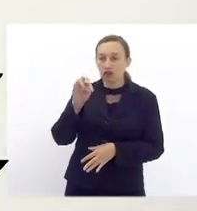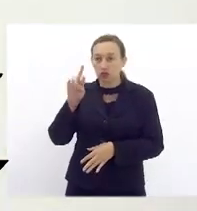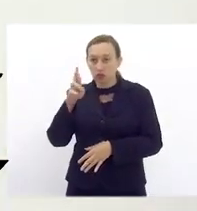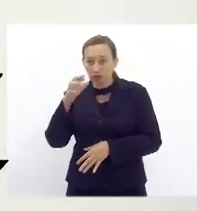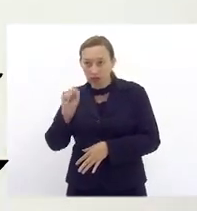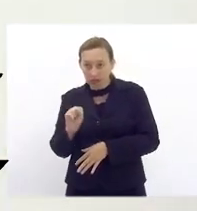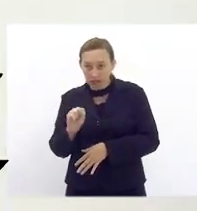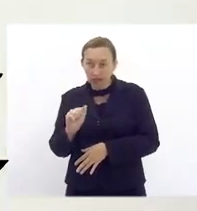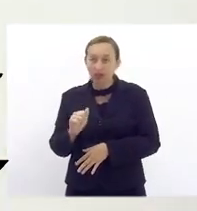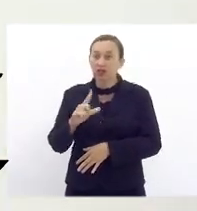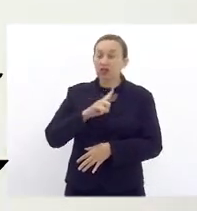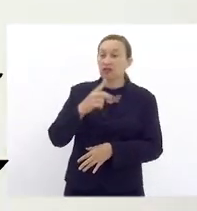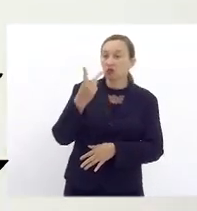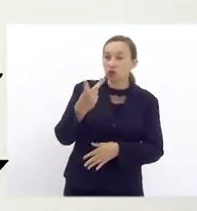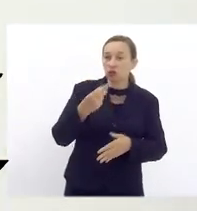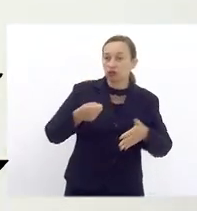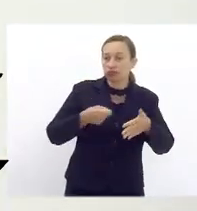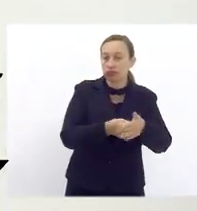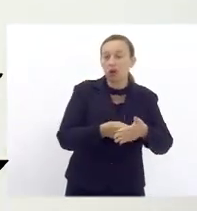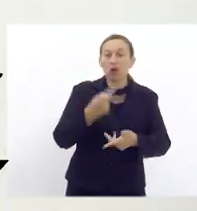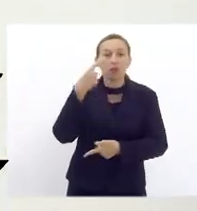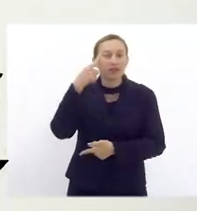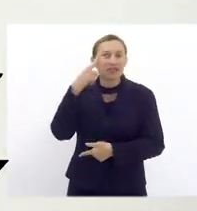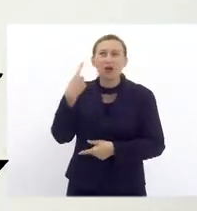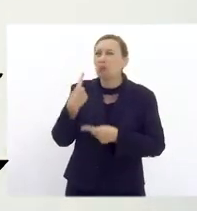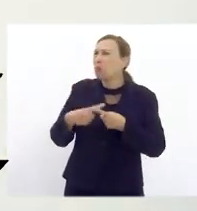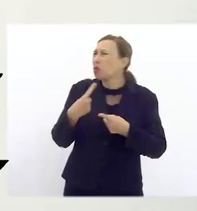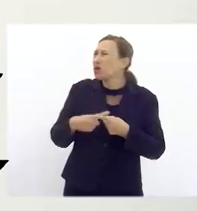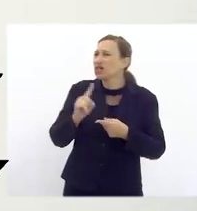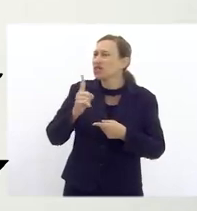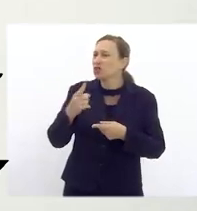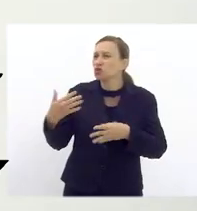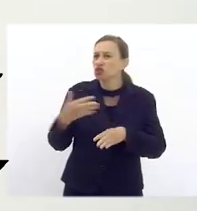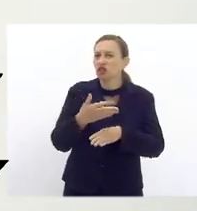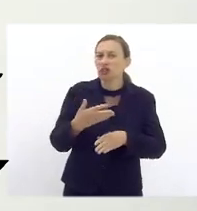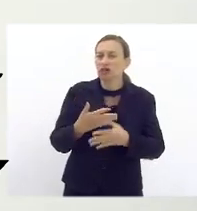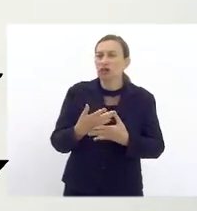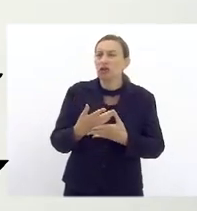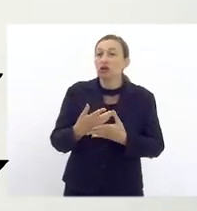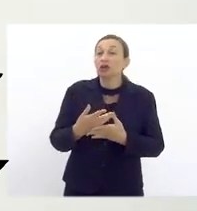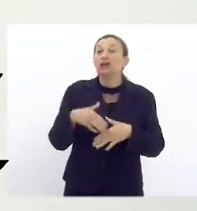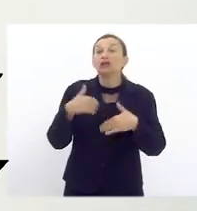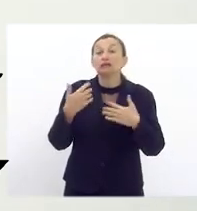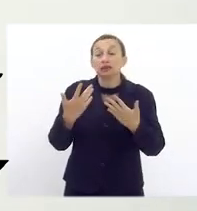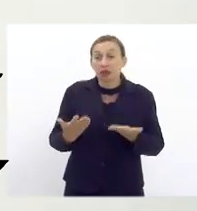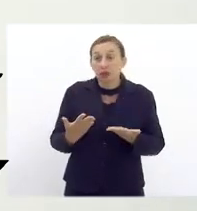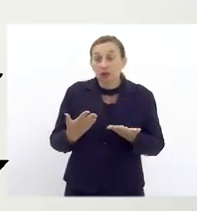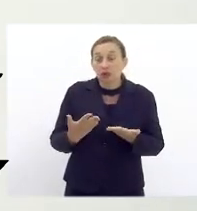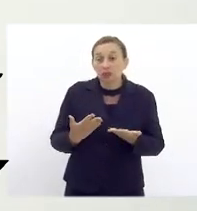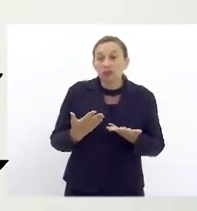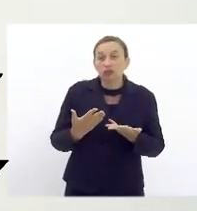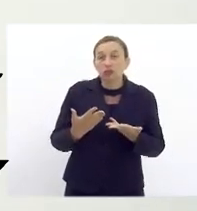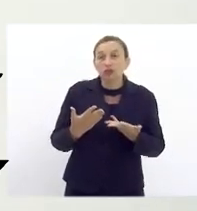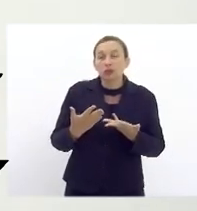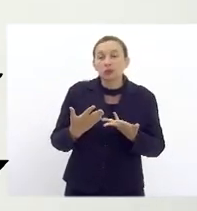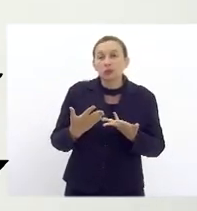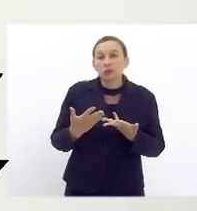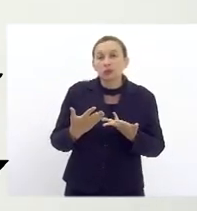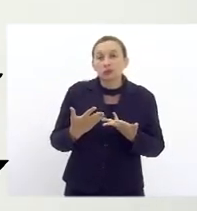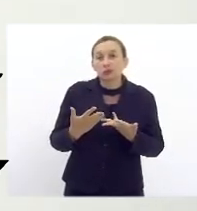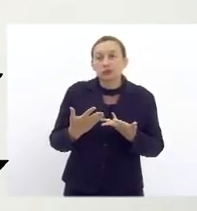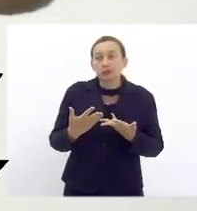tivemos duas denúncias E aí eu fiquei pensando por que que isso não chegava E aí eu cheguei a conclusão de que